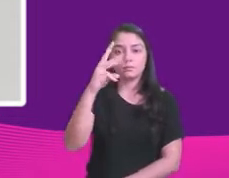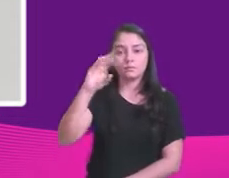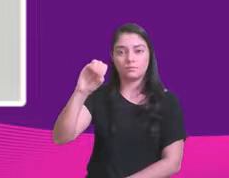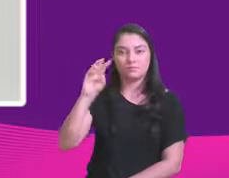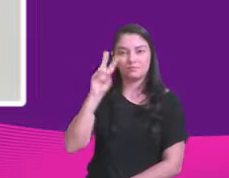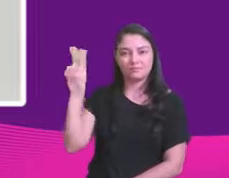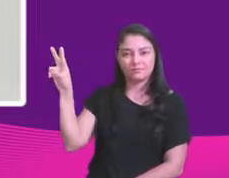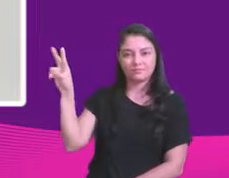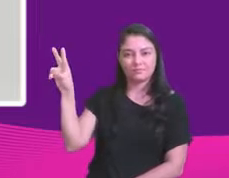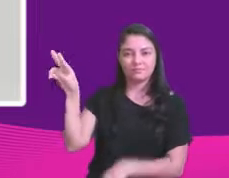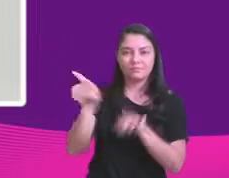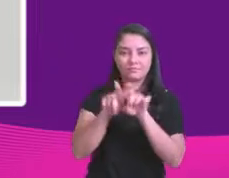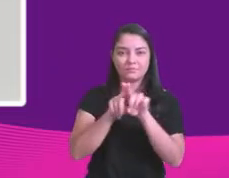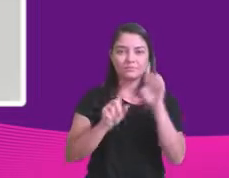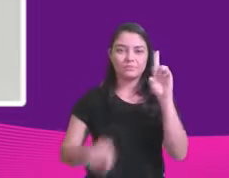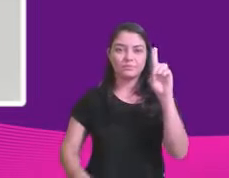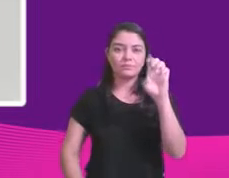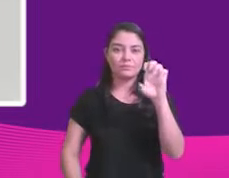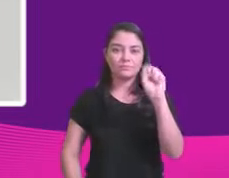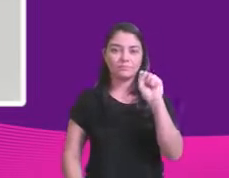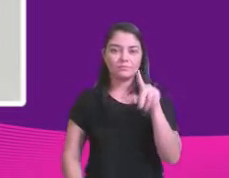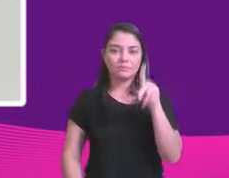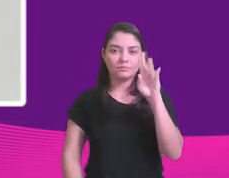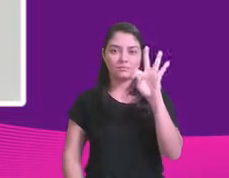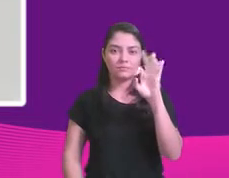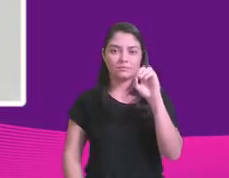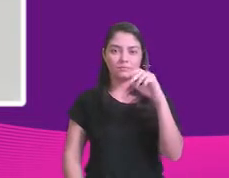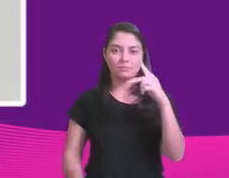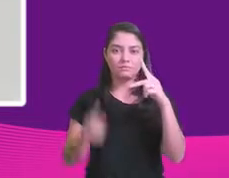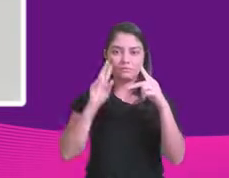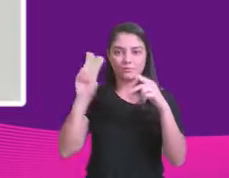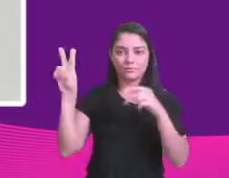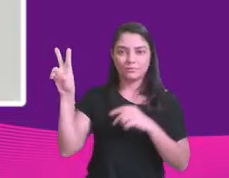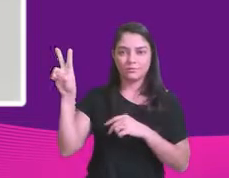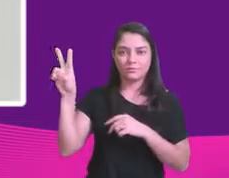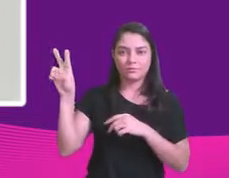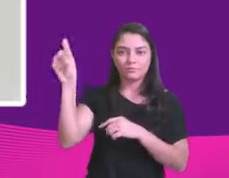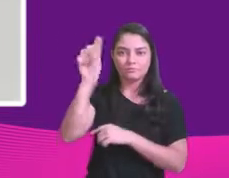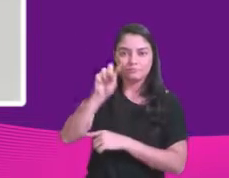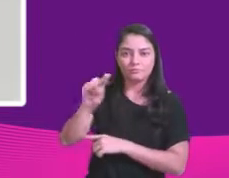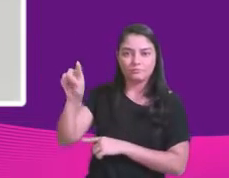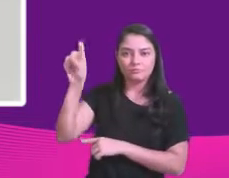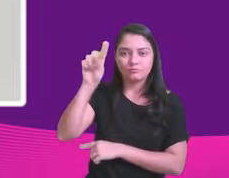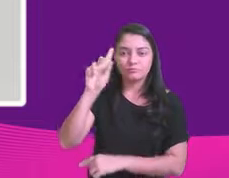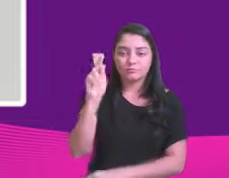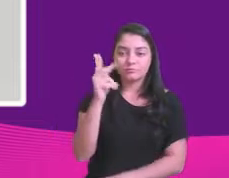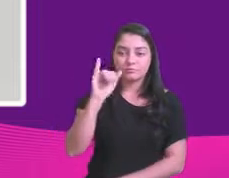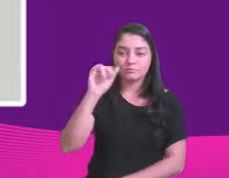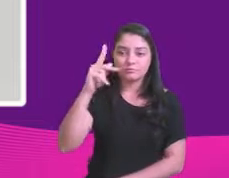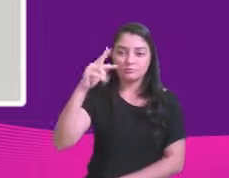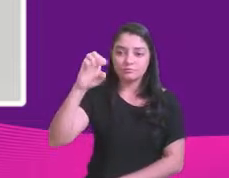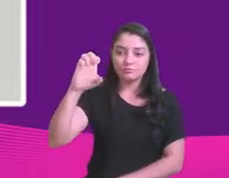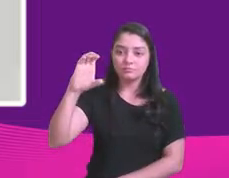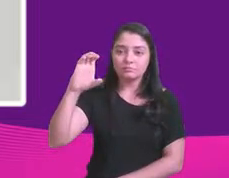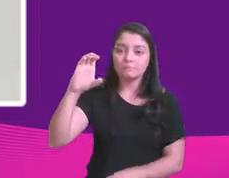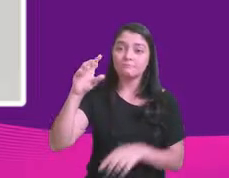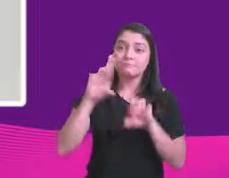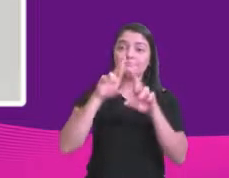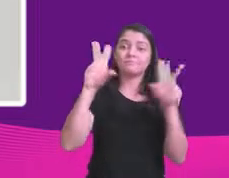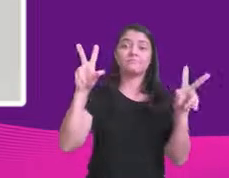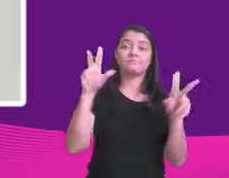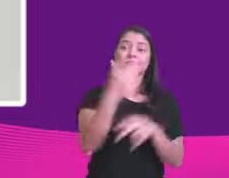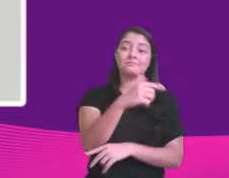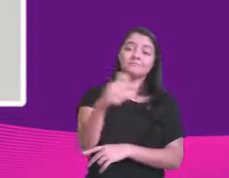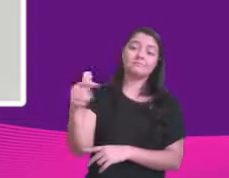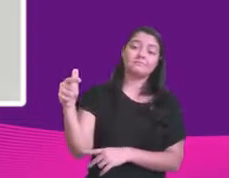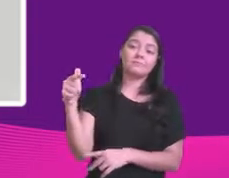trabalhos de citorredução secundária com o braço da HiPEC, não houve diferença em relação aos